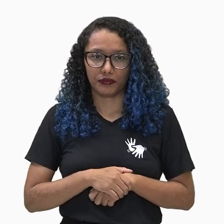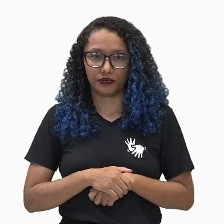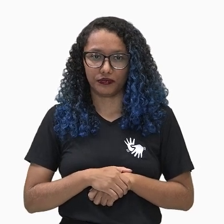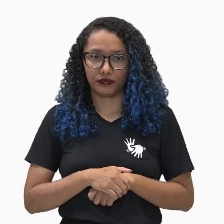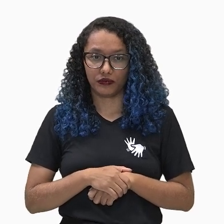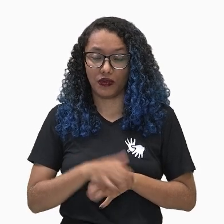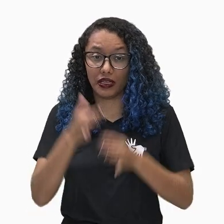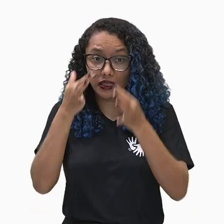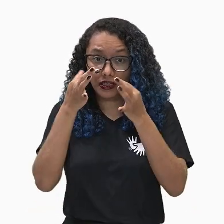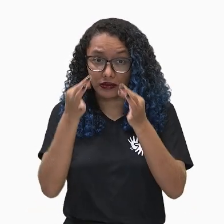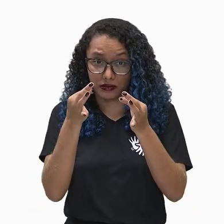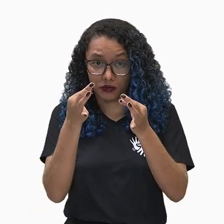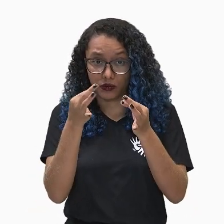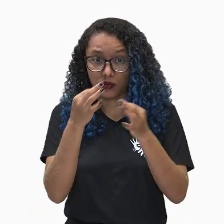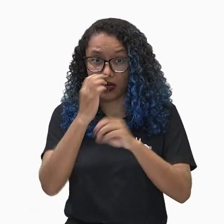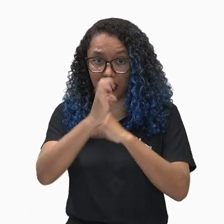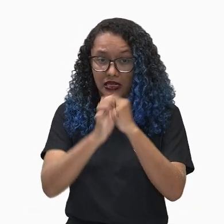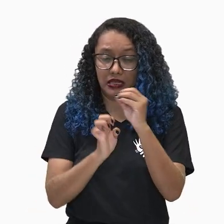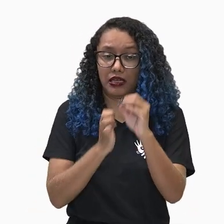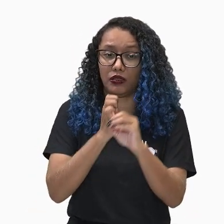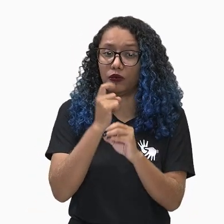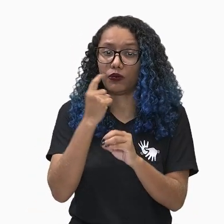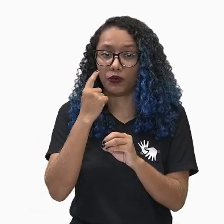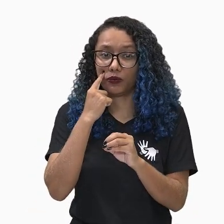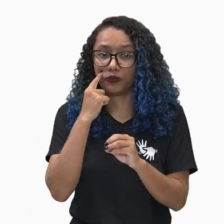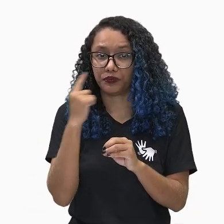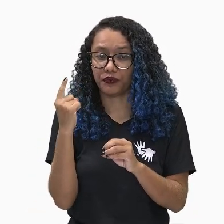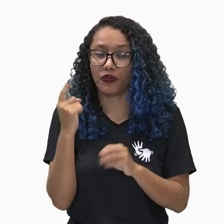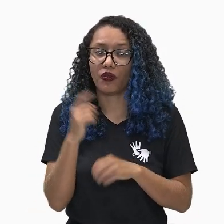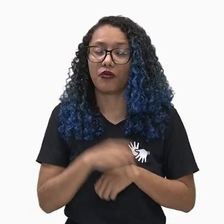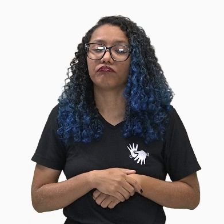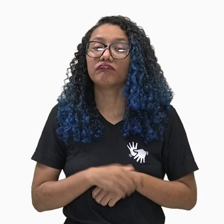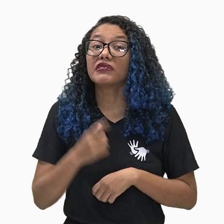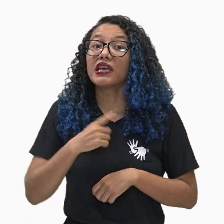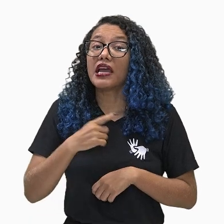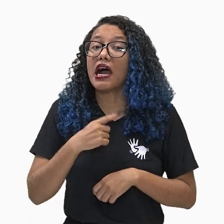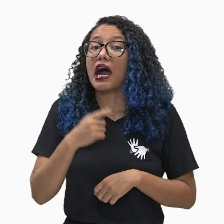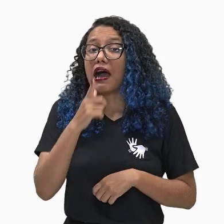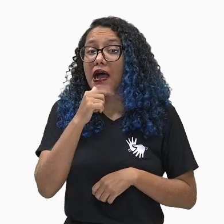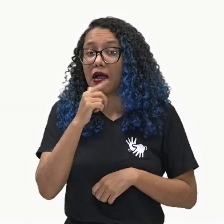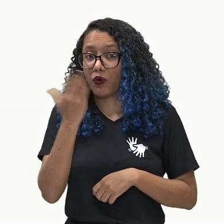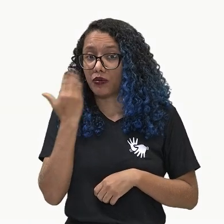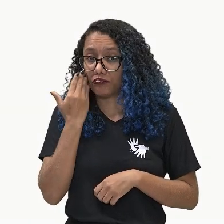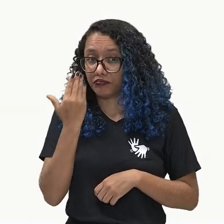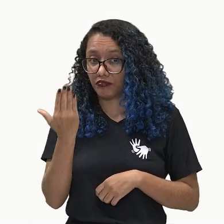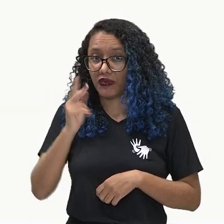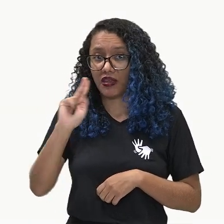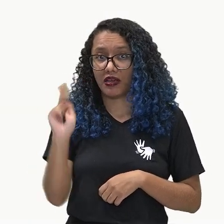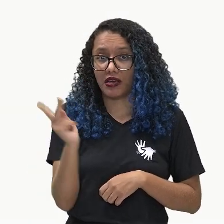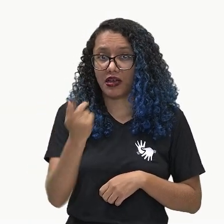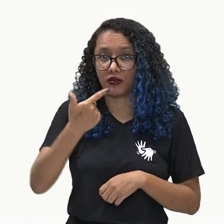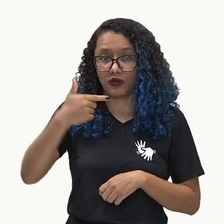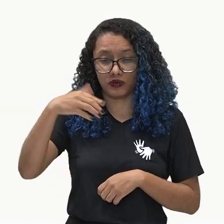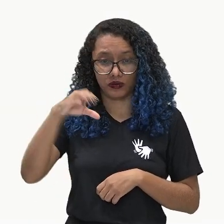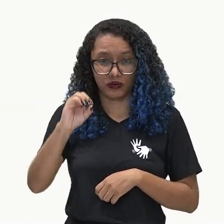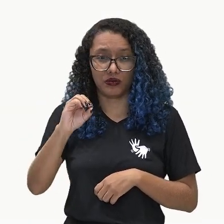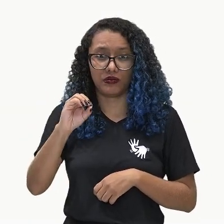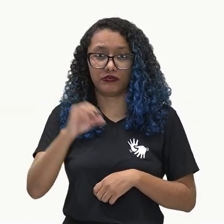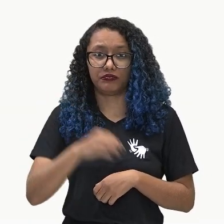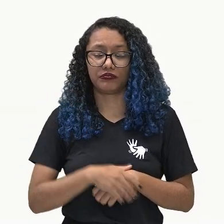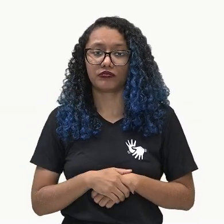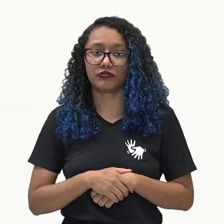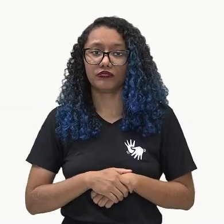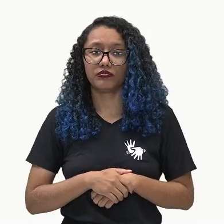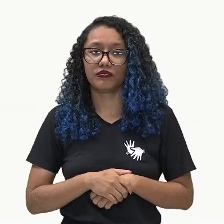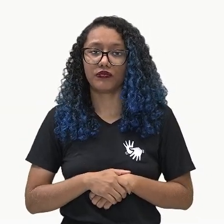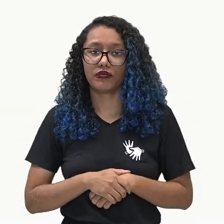elétrons. Aqui nós temos a fórmula da água, certo? E aí, o oxigênio